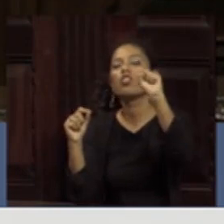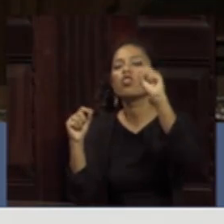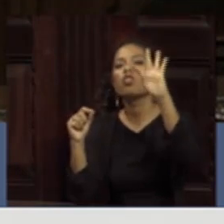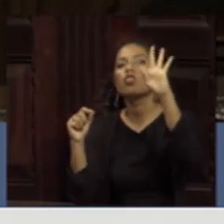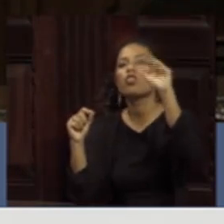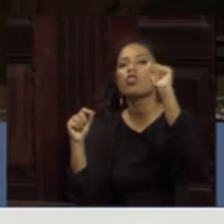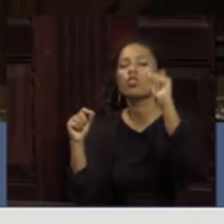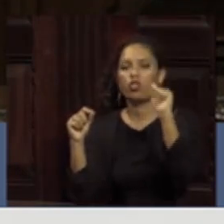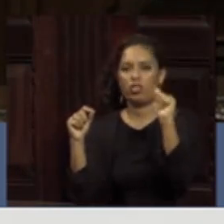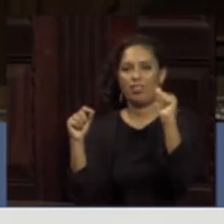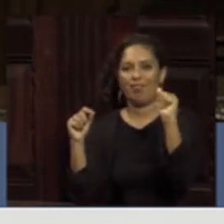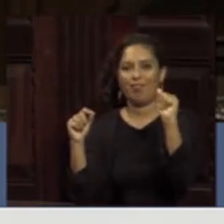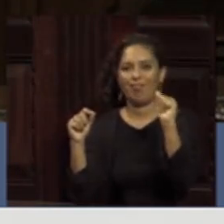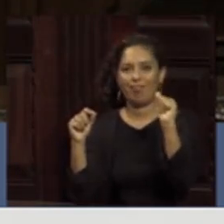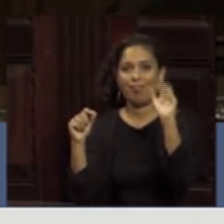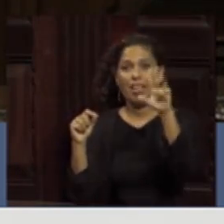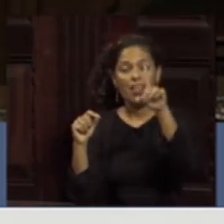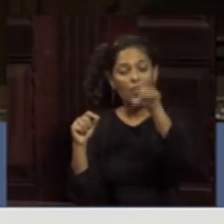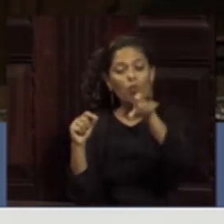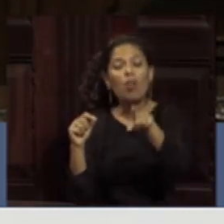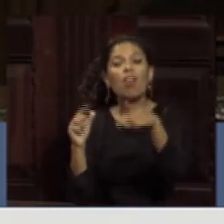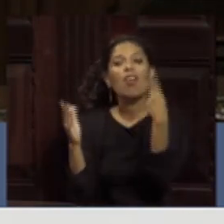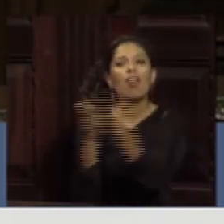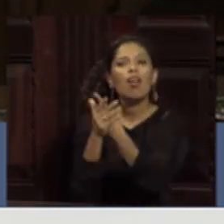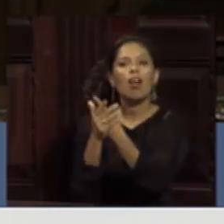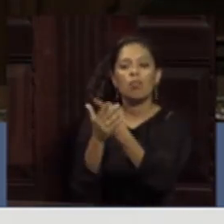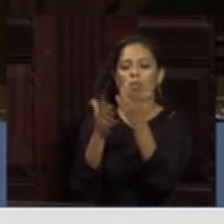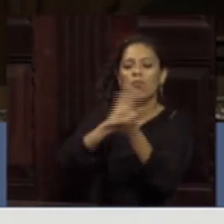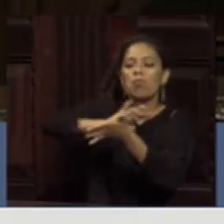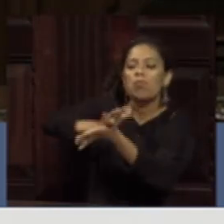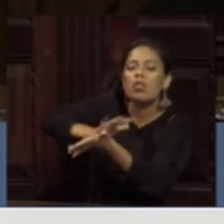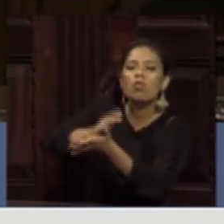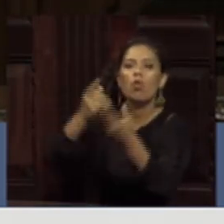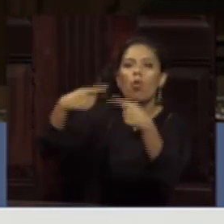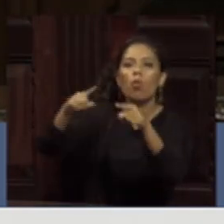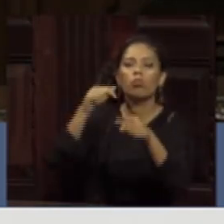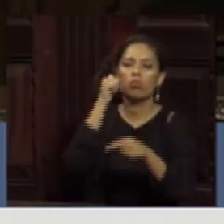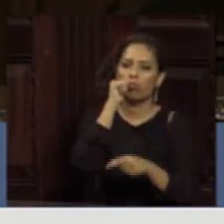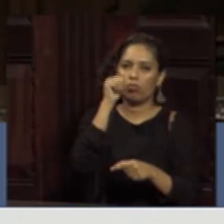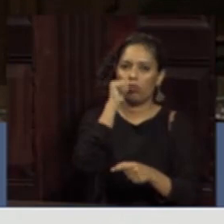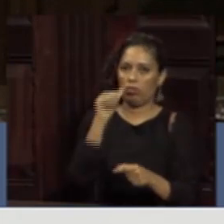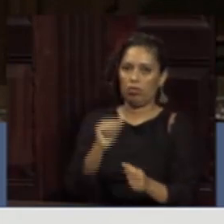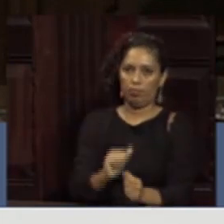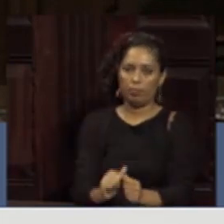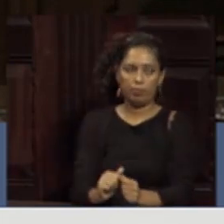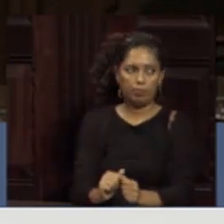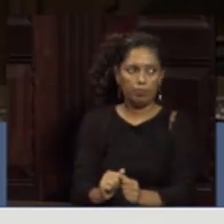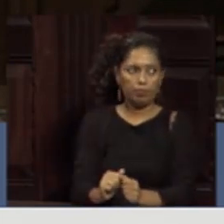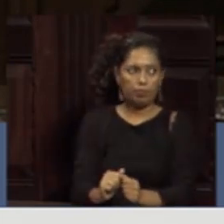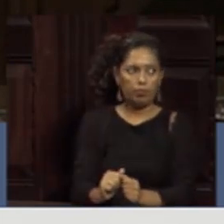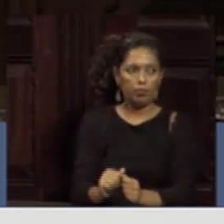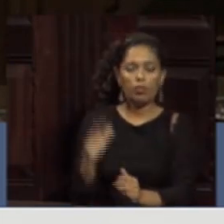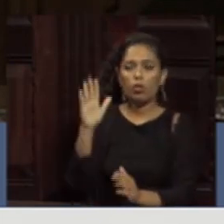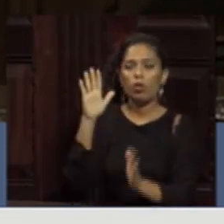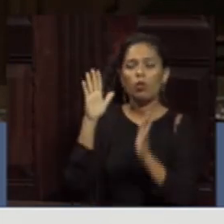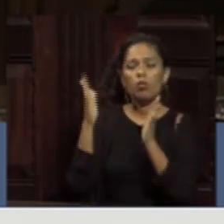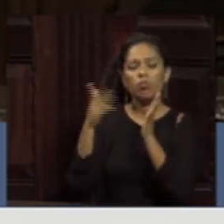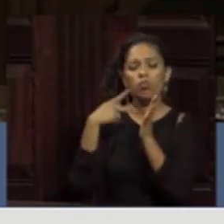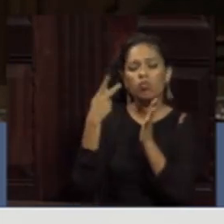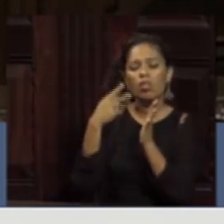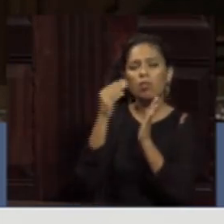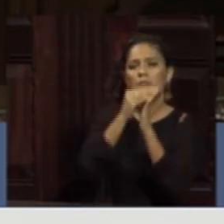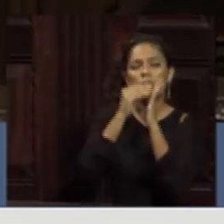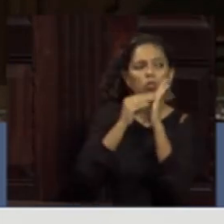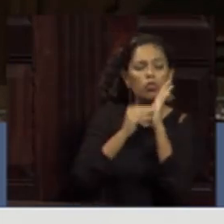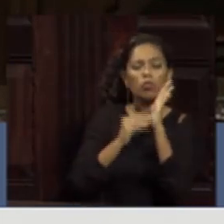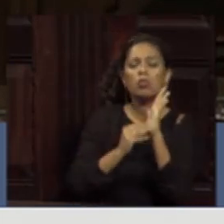buscar essa igualdade de oportunidades. Eu estaria fazendo um registro, porque